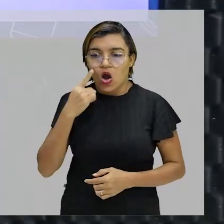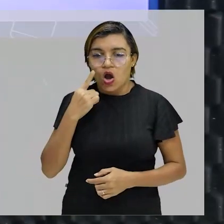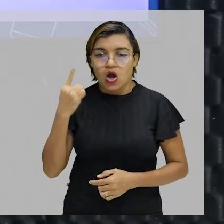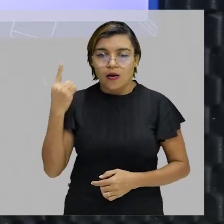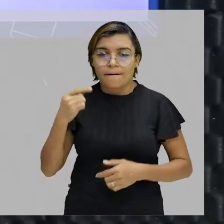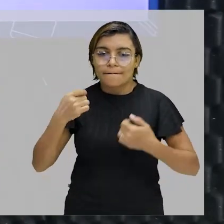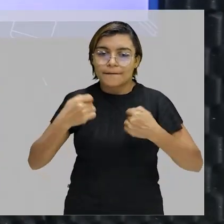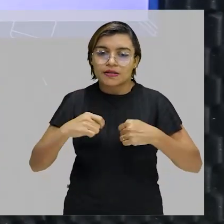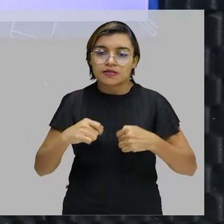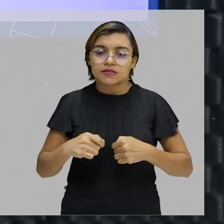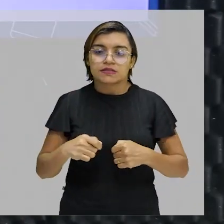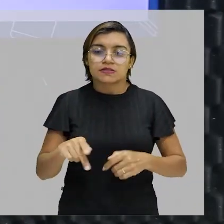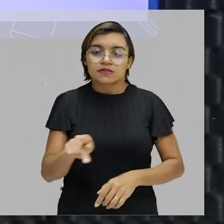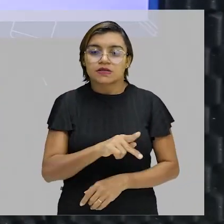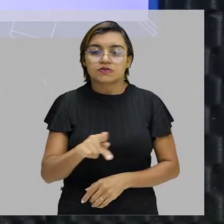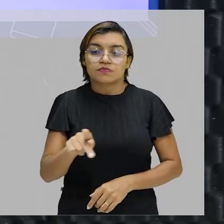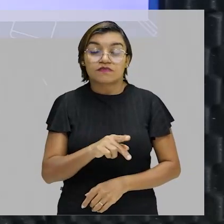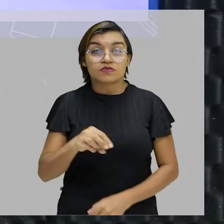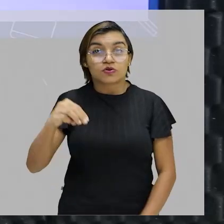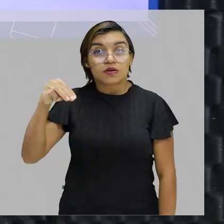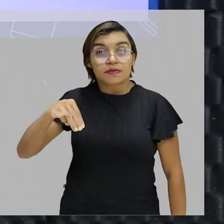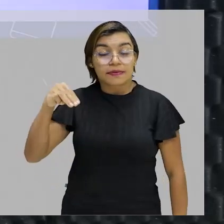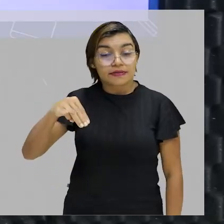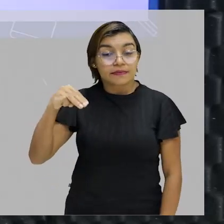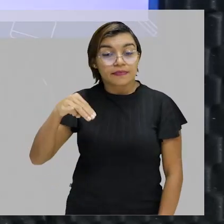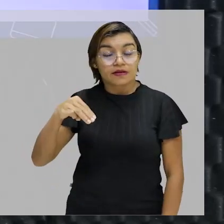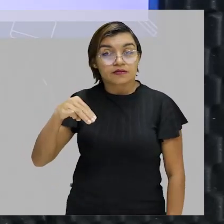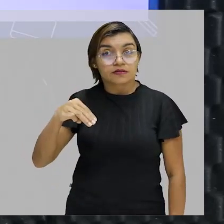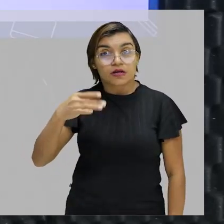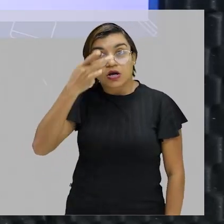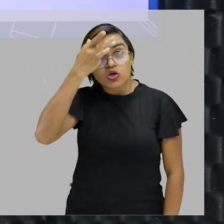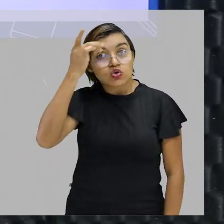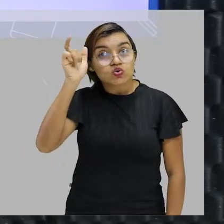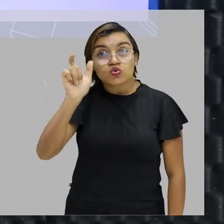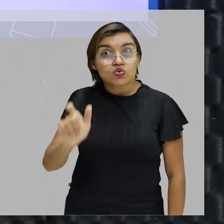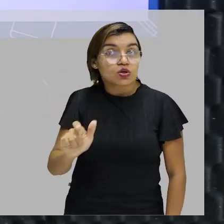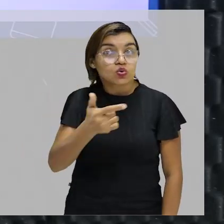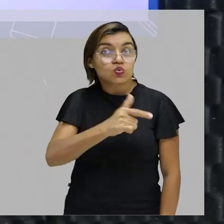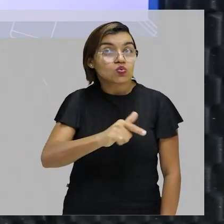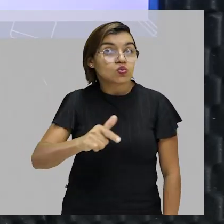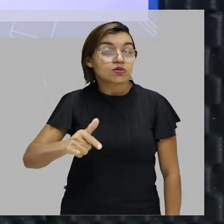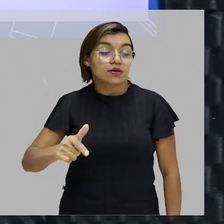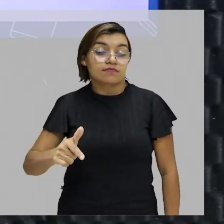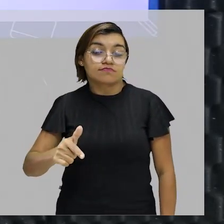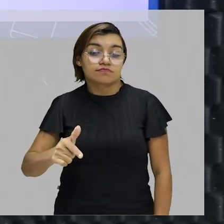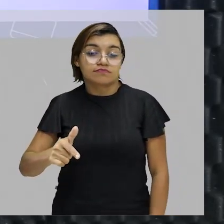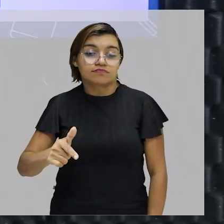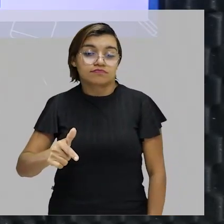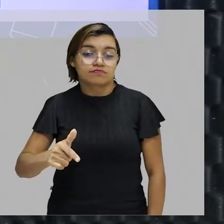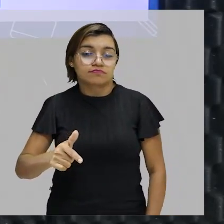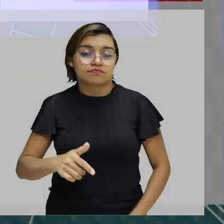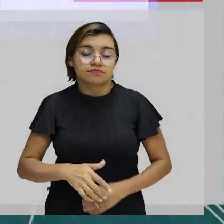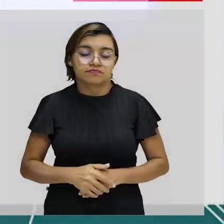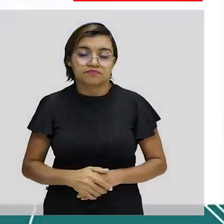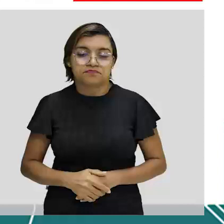professores de matemática. Aqui não tem sujeito, tá bom? É um sujeito indeterminado.